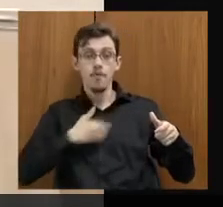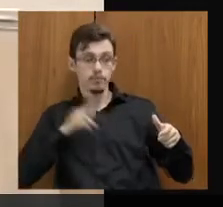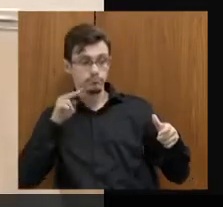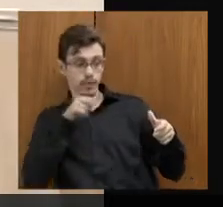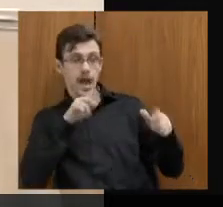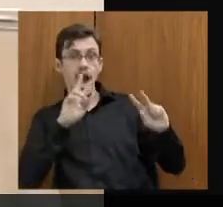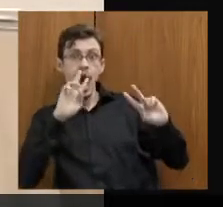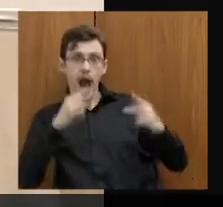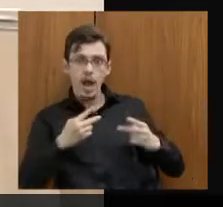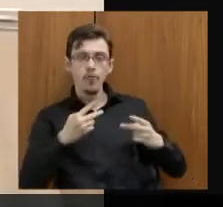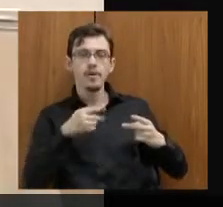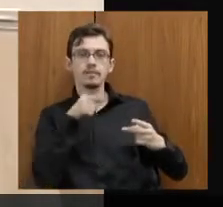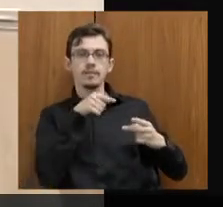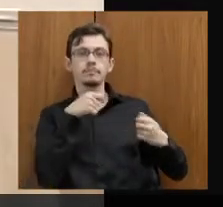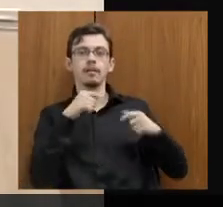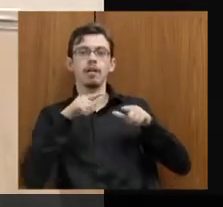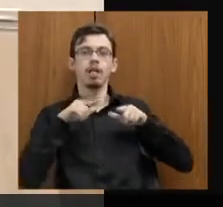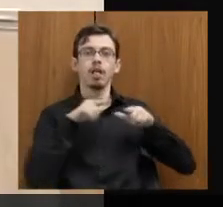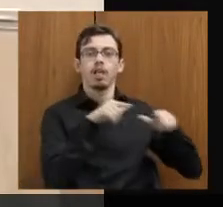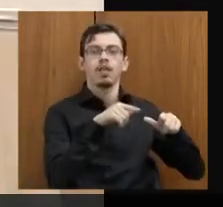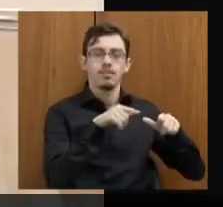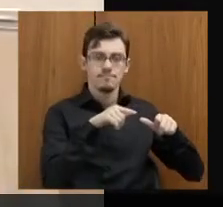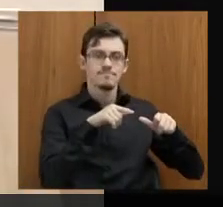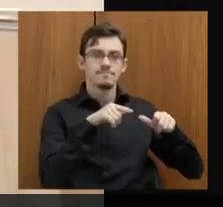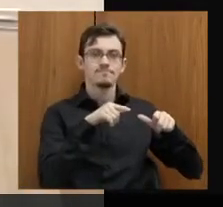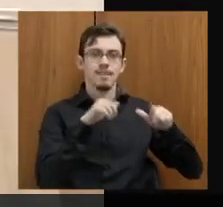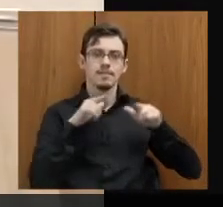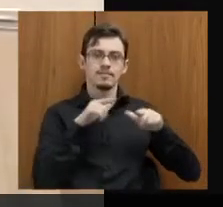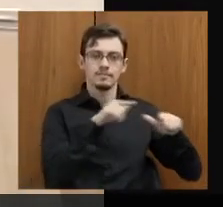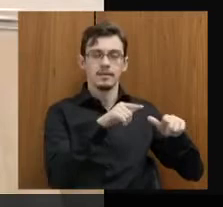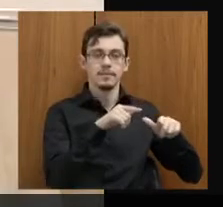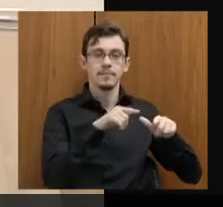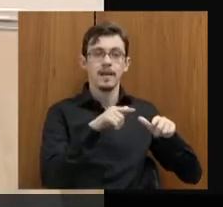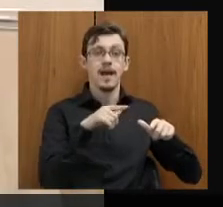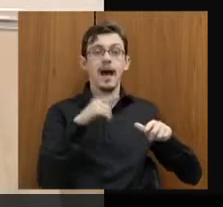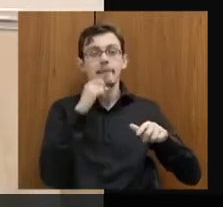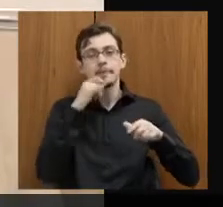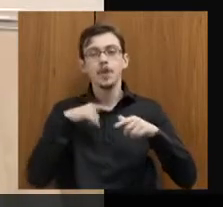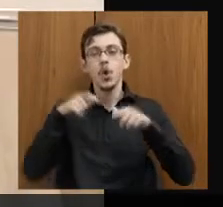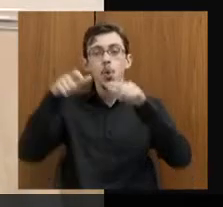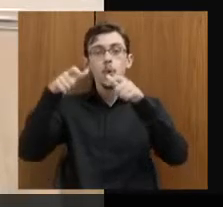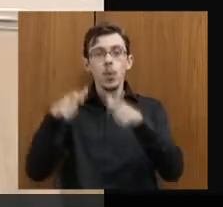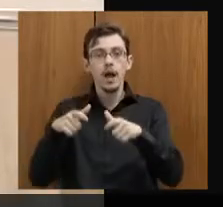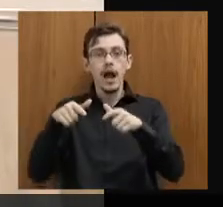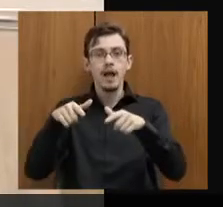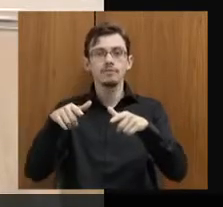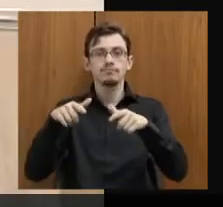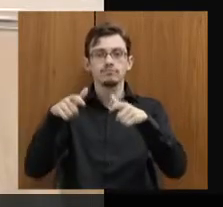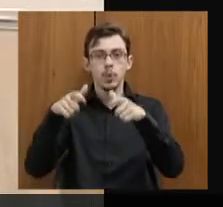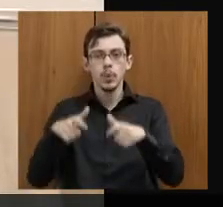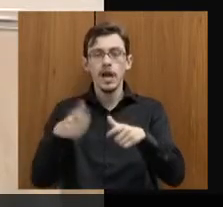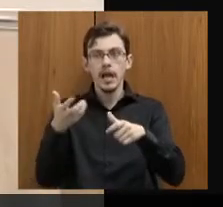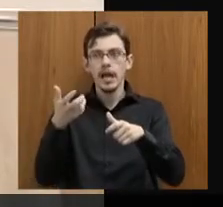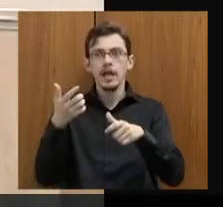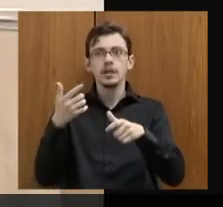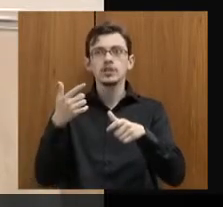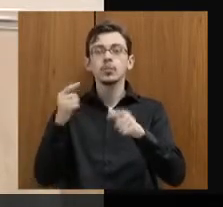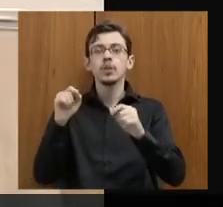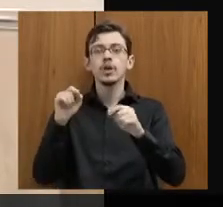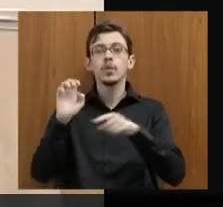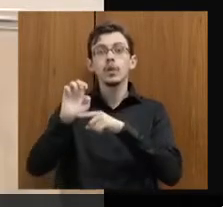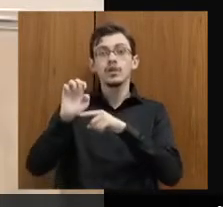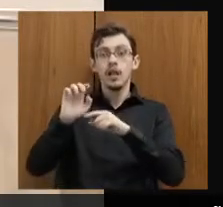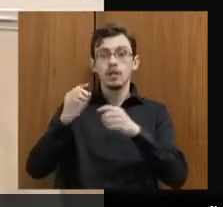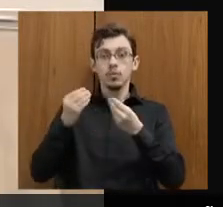aqui inclusive o pentear essa certificação a cê deve tá disposição para que possamos é